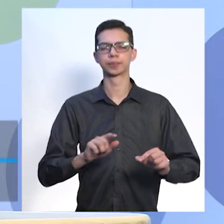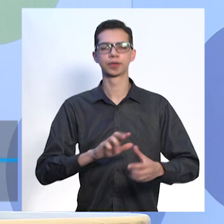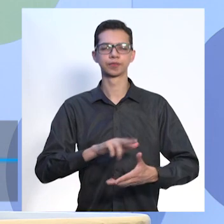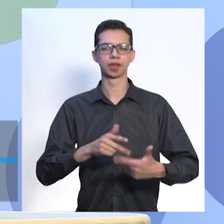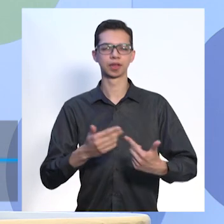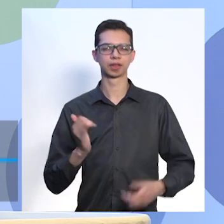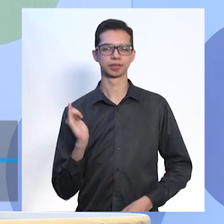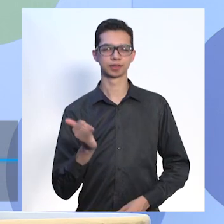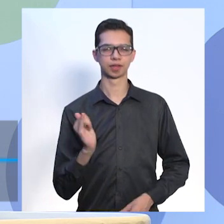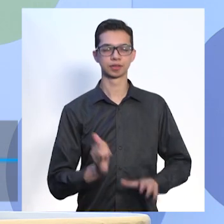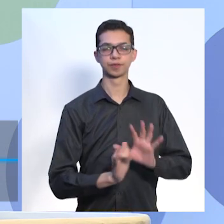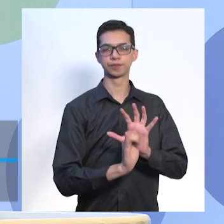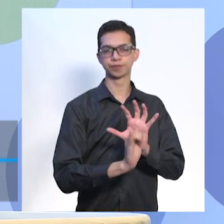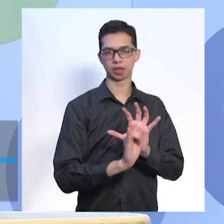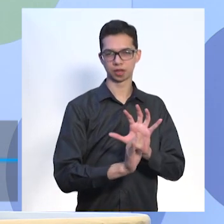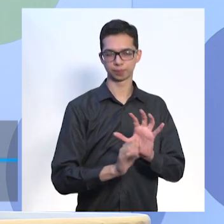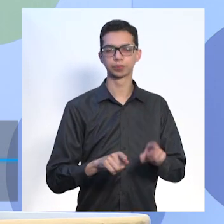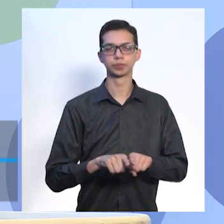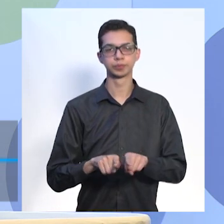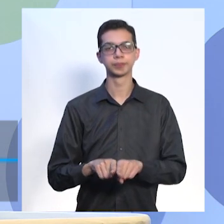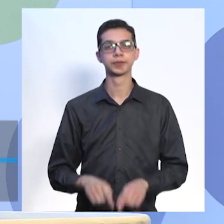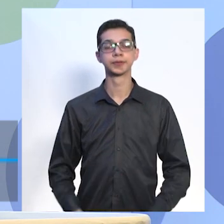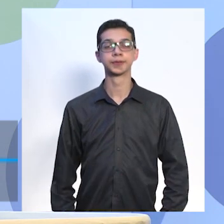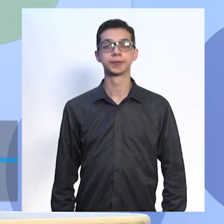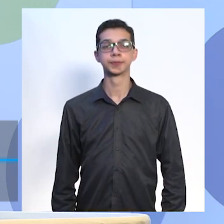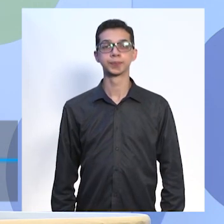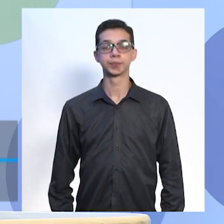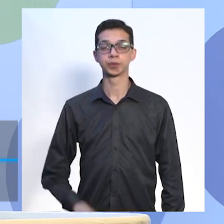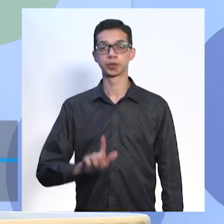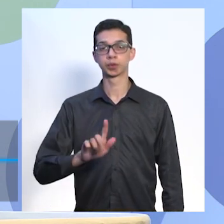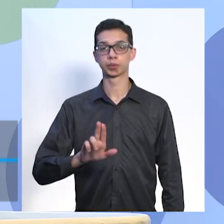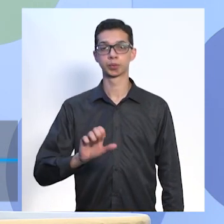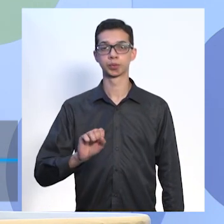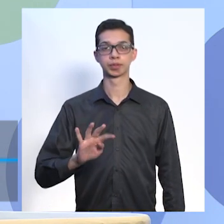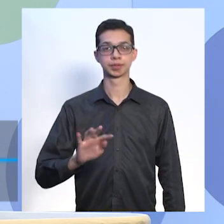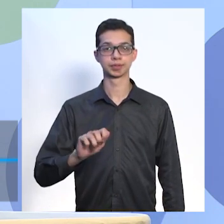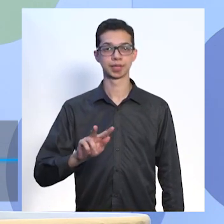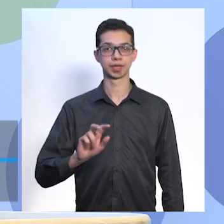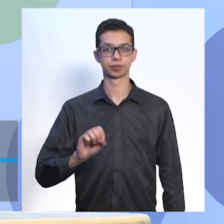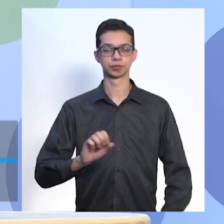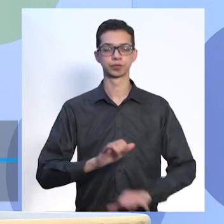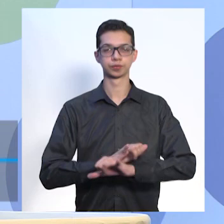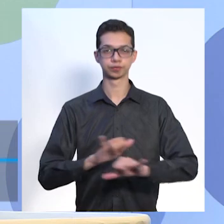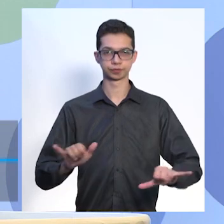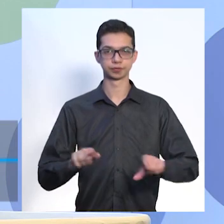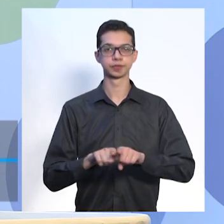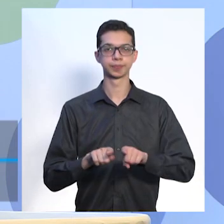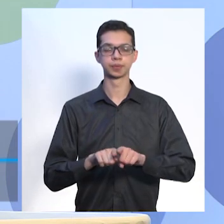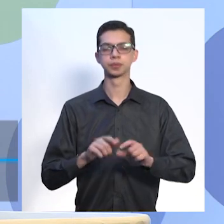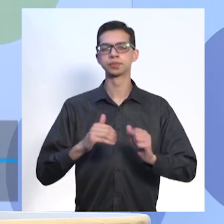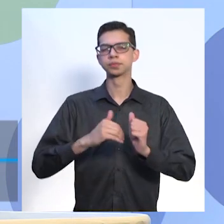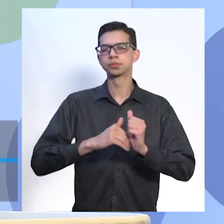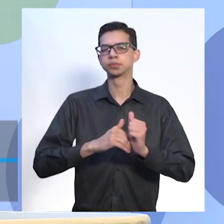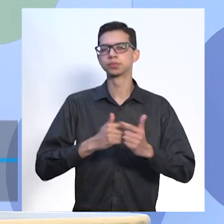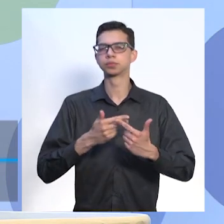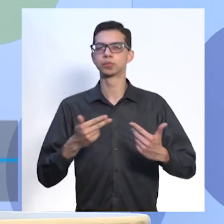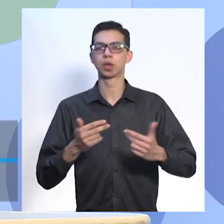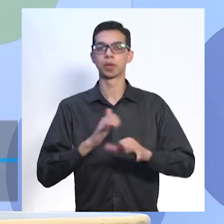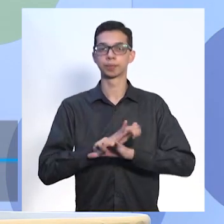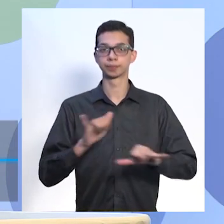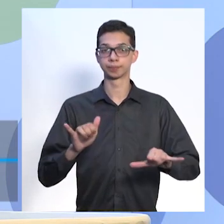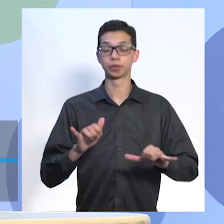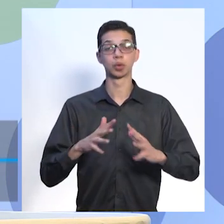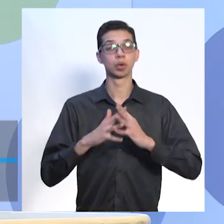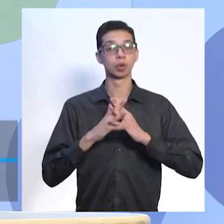e reportagem. O Gustavo colocou mistério e reportagens, também deu uma confundida. A Afonso colocou